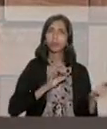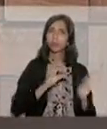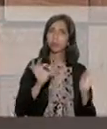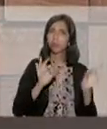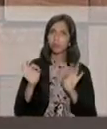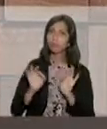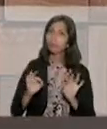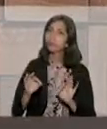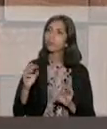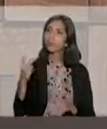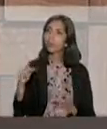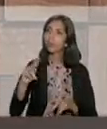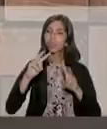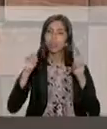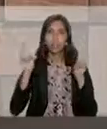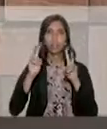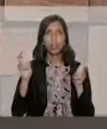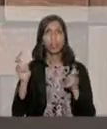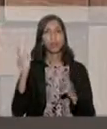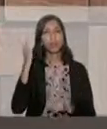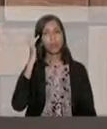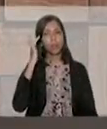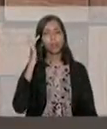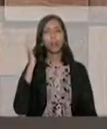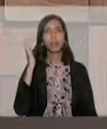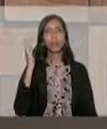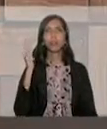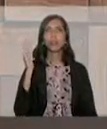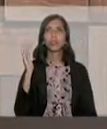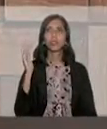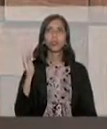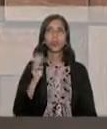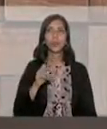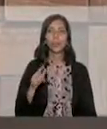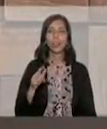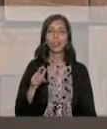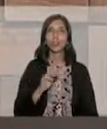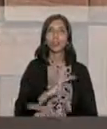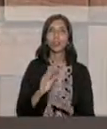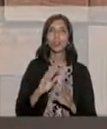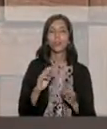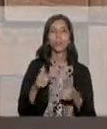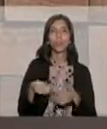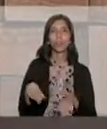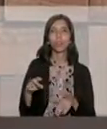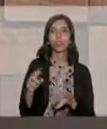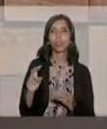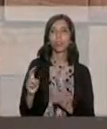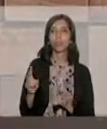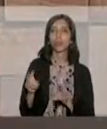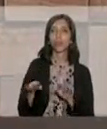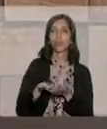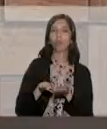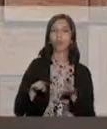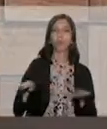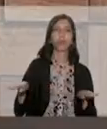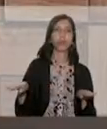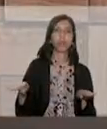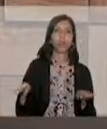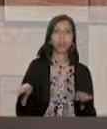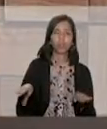né, das temáticas. Eu acho que não ficar só no plano,